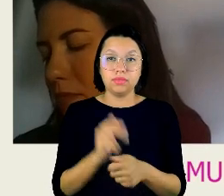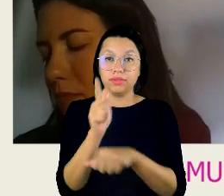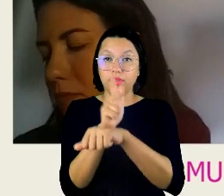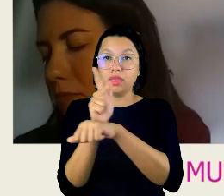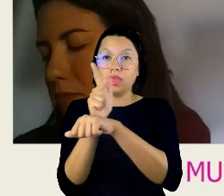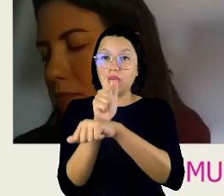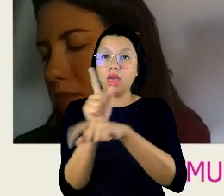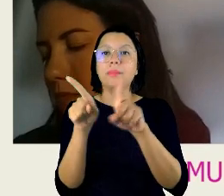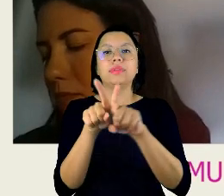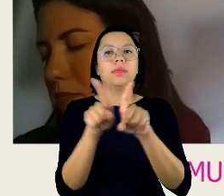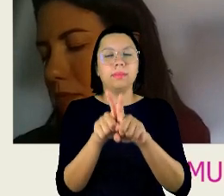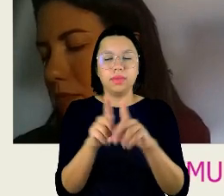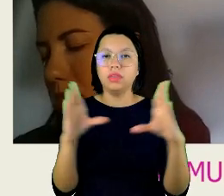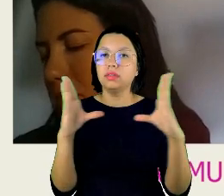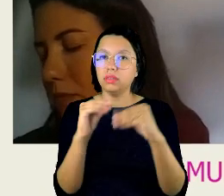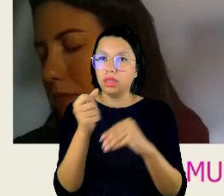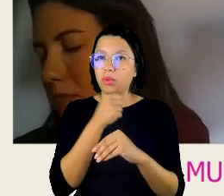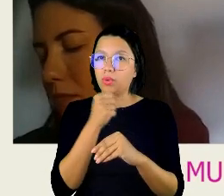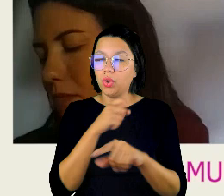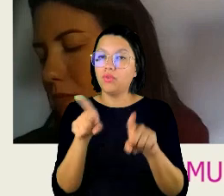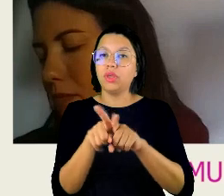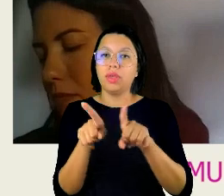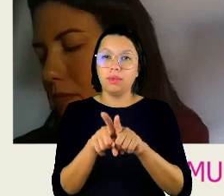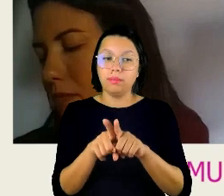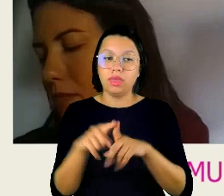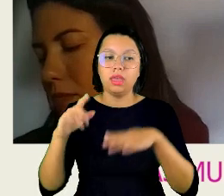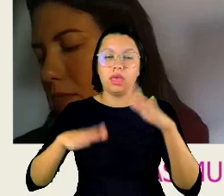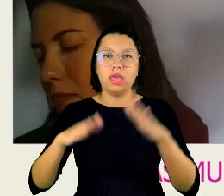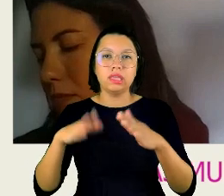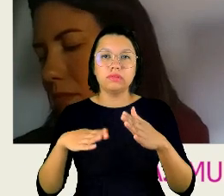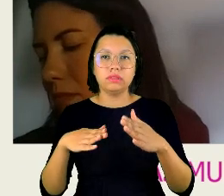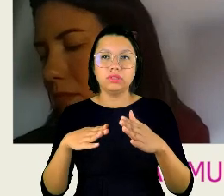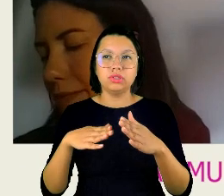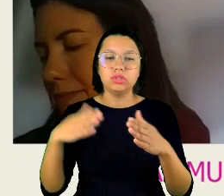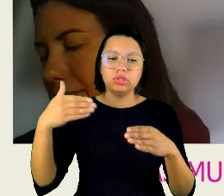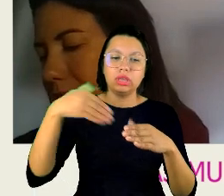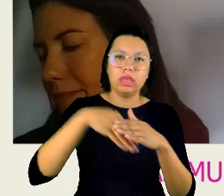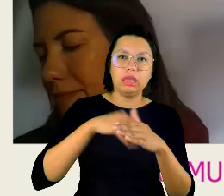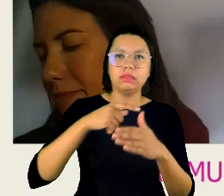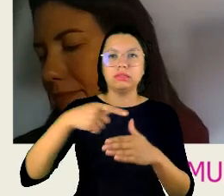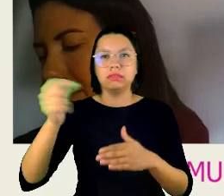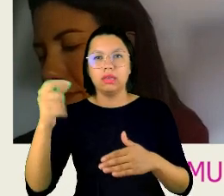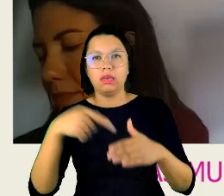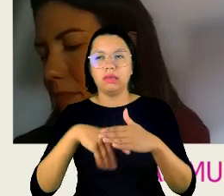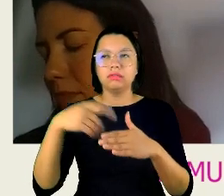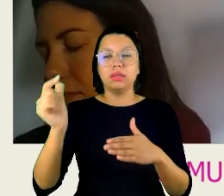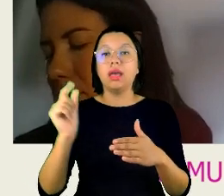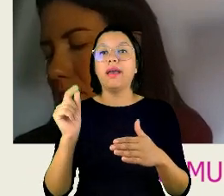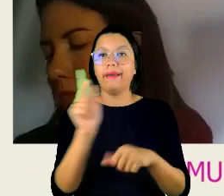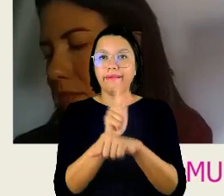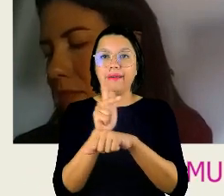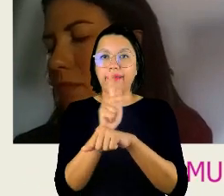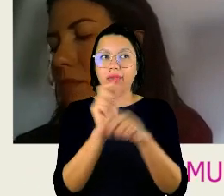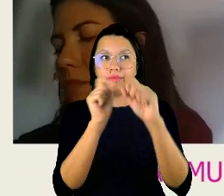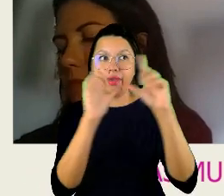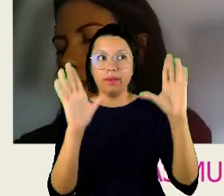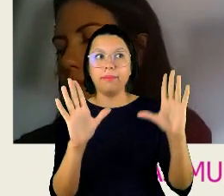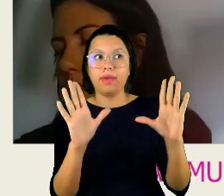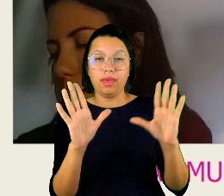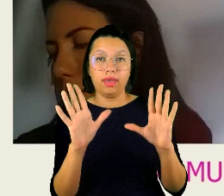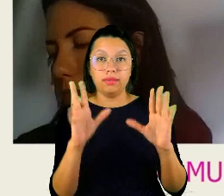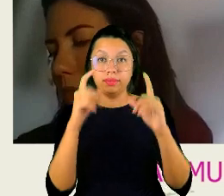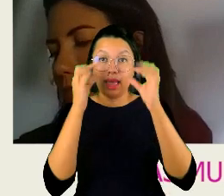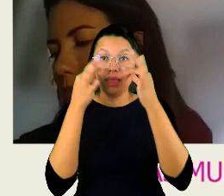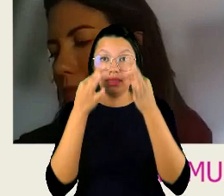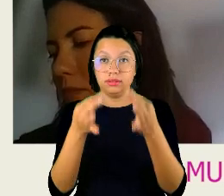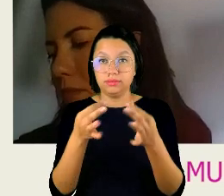Câmeras também desligadas, além do microfone. A gente, às vezes, entra, sai, entra de novo, e a câmera fica aberta. Peço que prestem